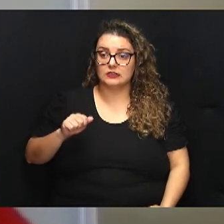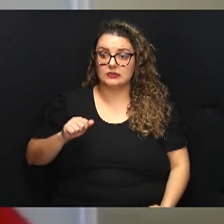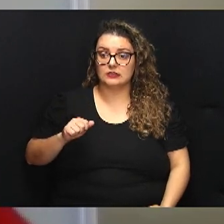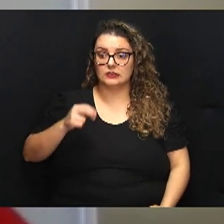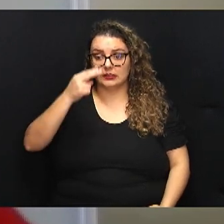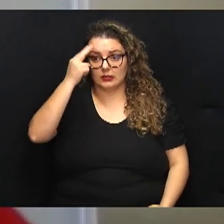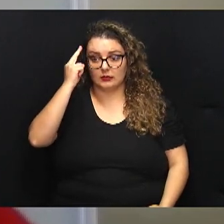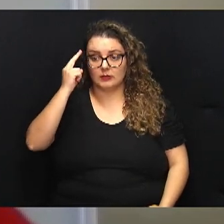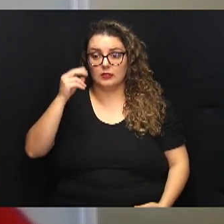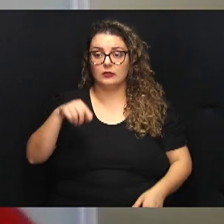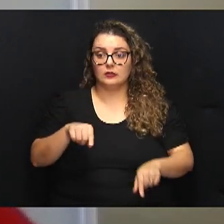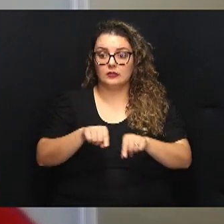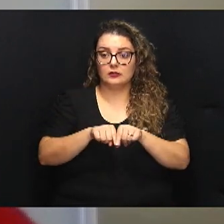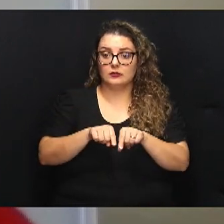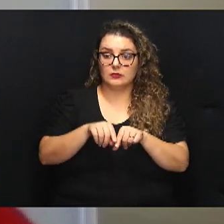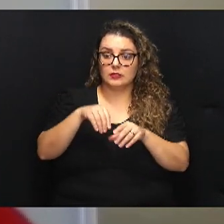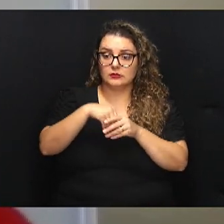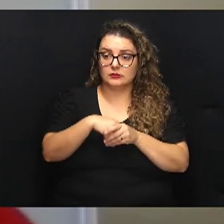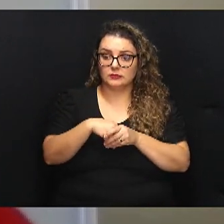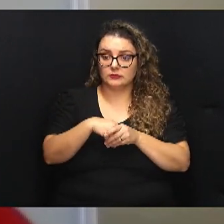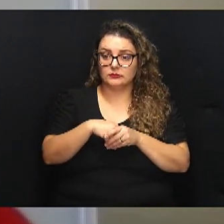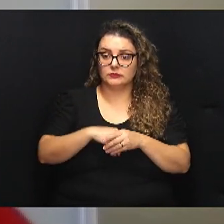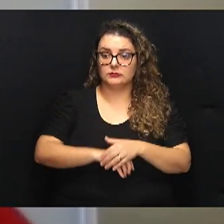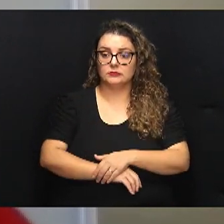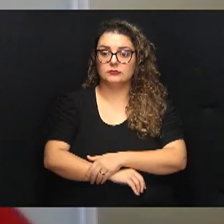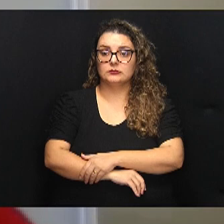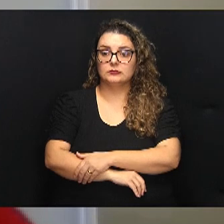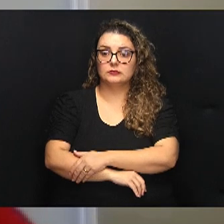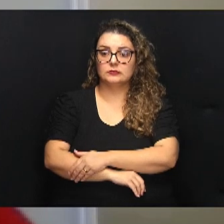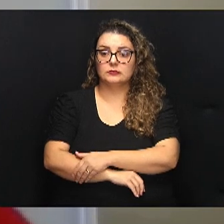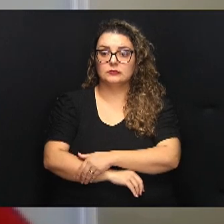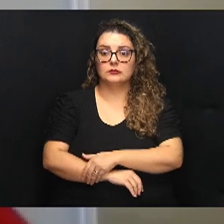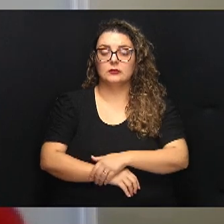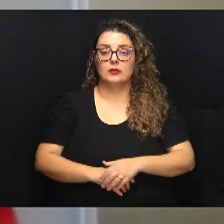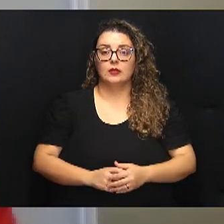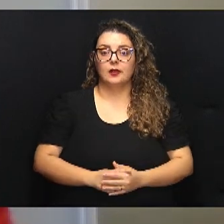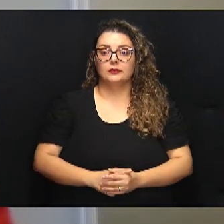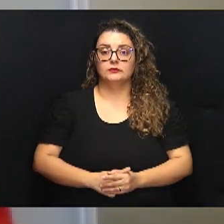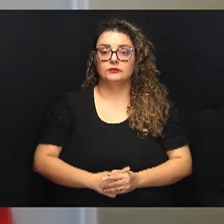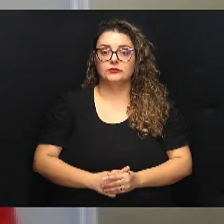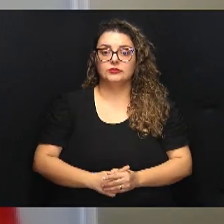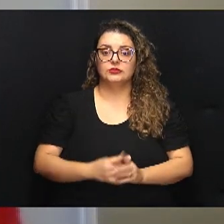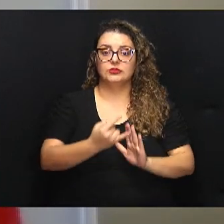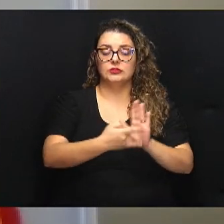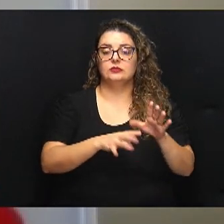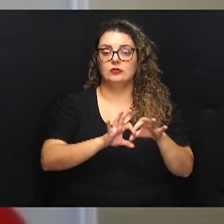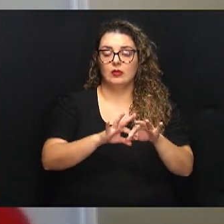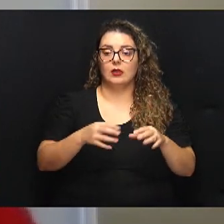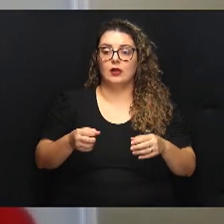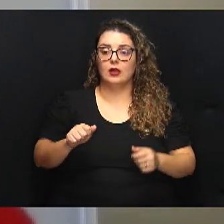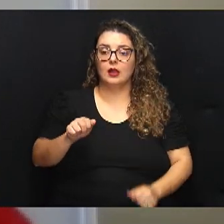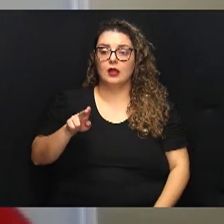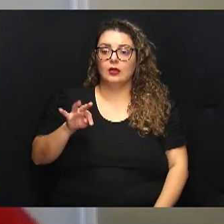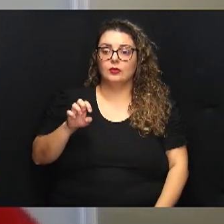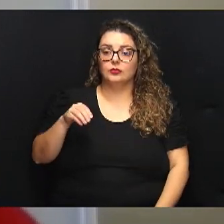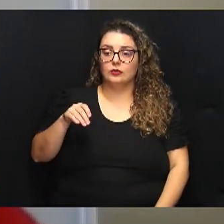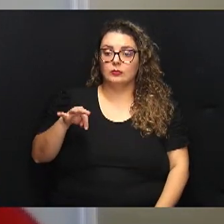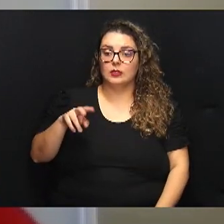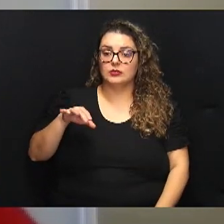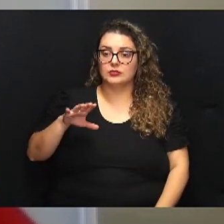está prevista, no caso de renovações de licenças feitas automaticamente,